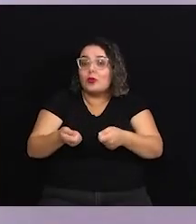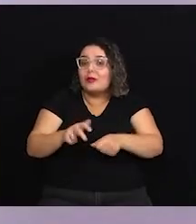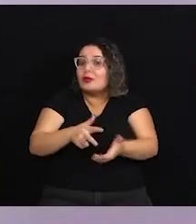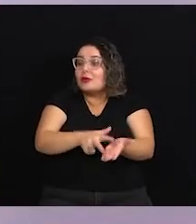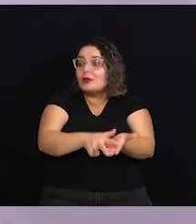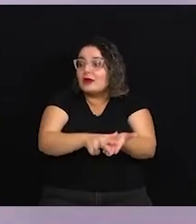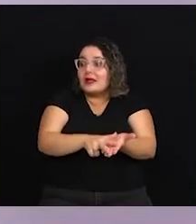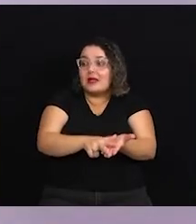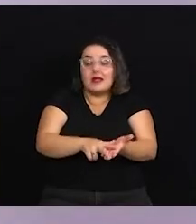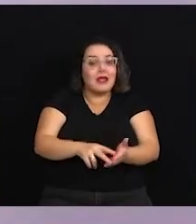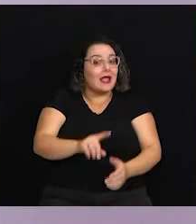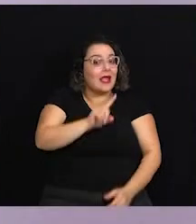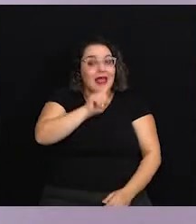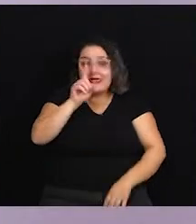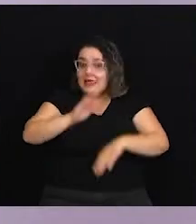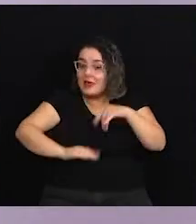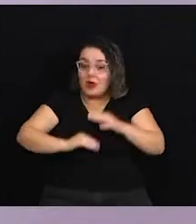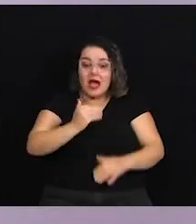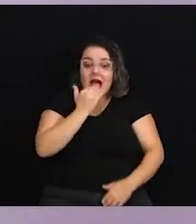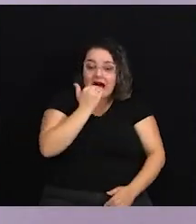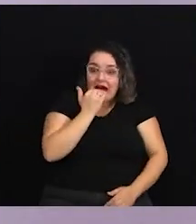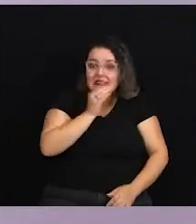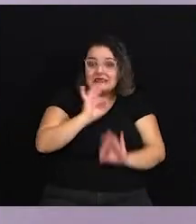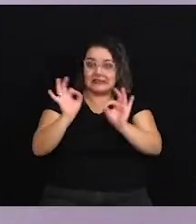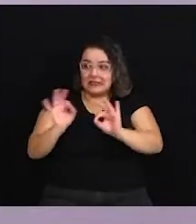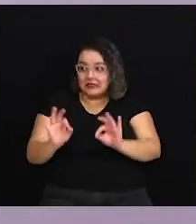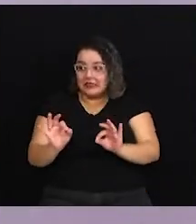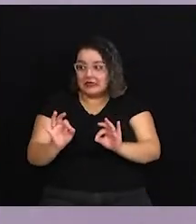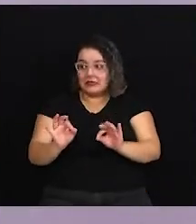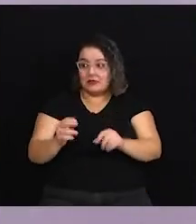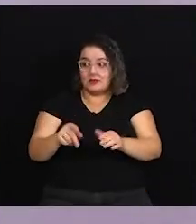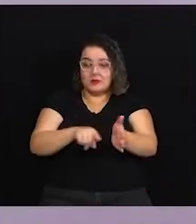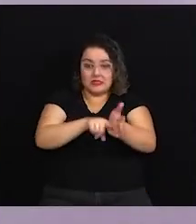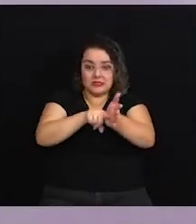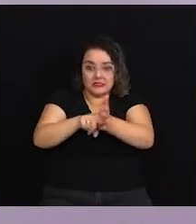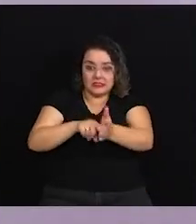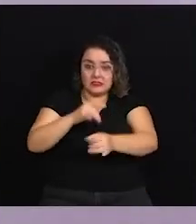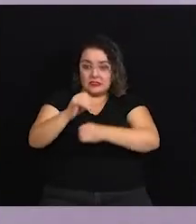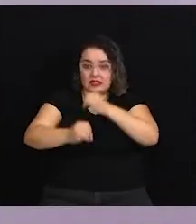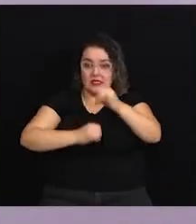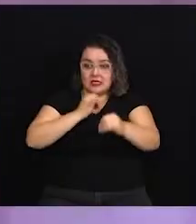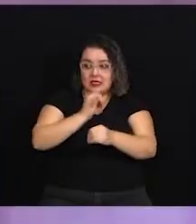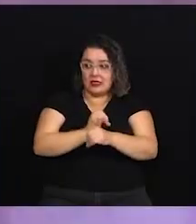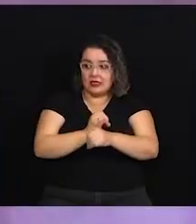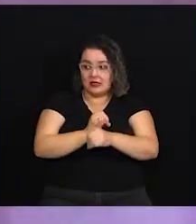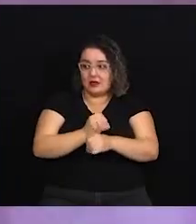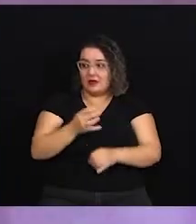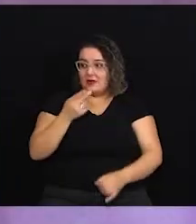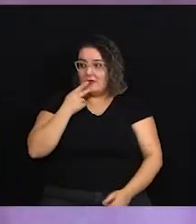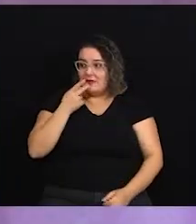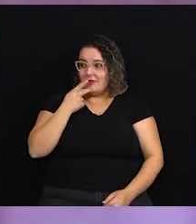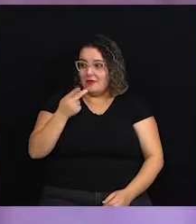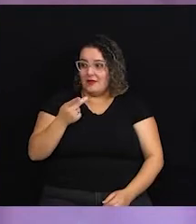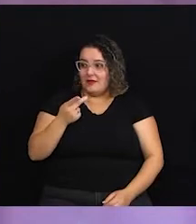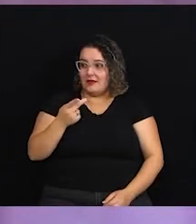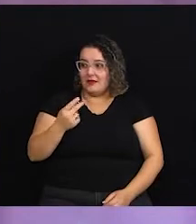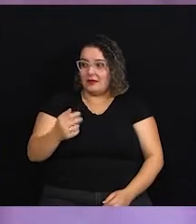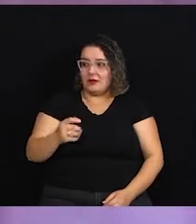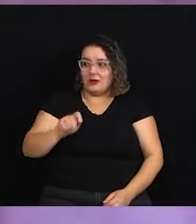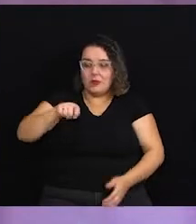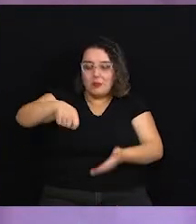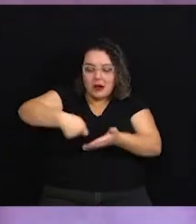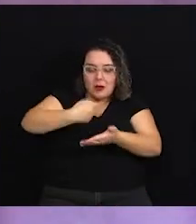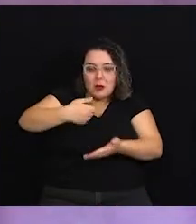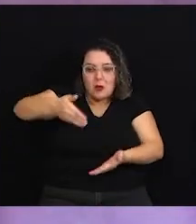Doutor então é não colocar a mão os dedos dentro da boca pesquisando na internet também eu vi que falam Coloque uma